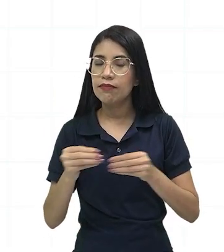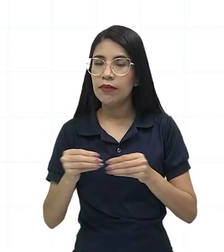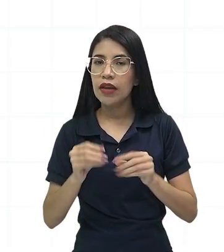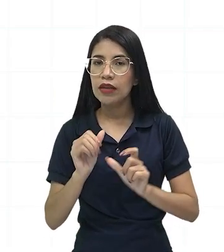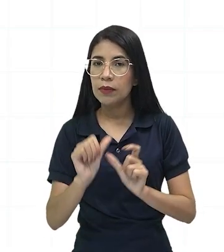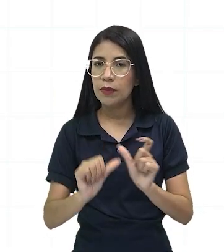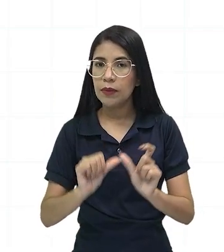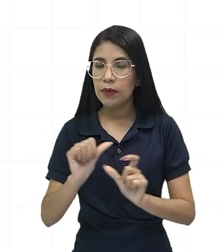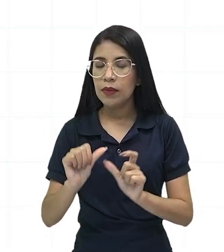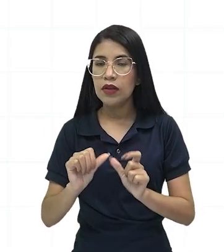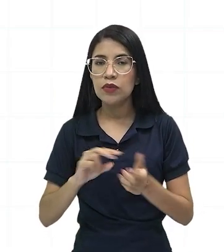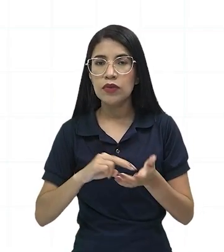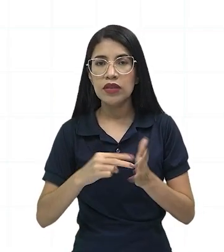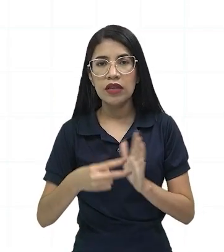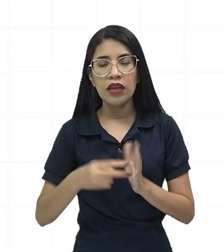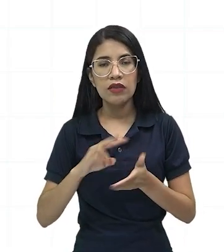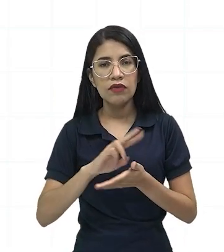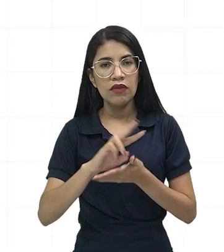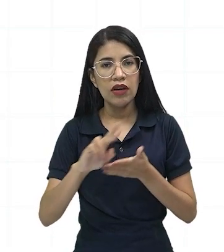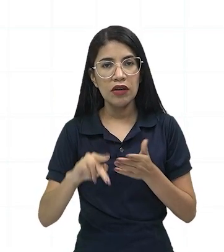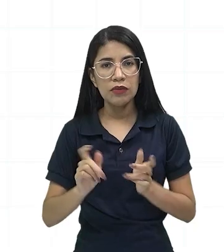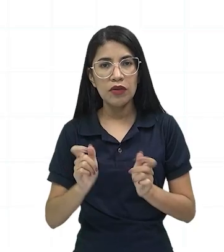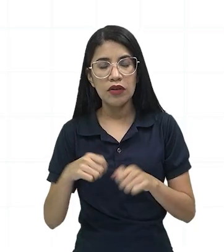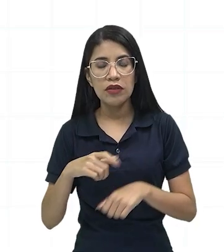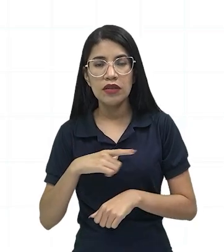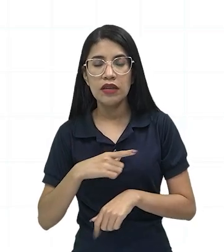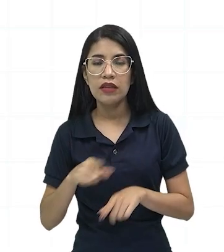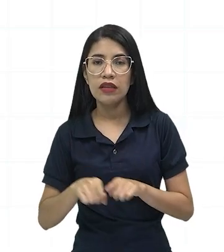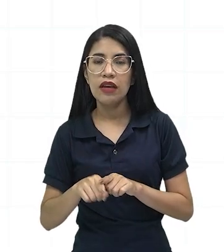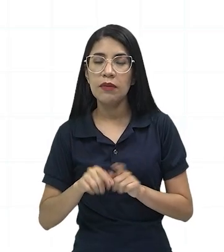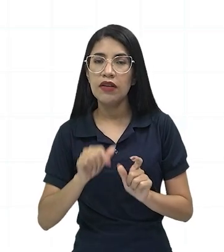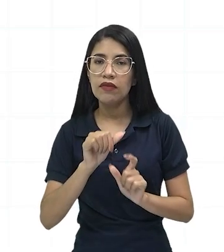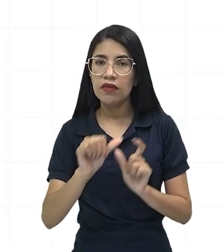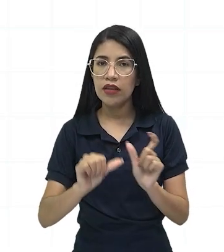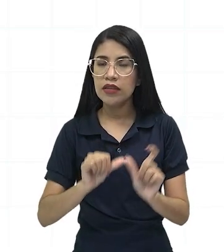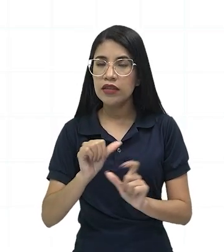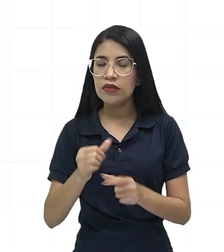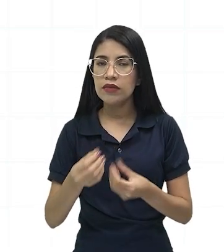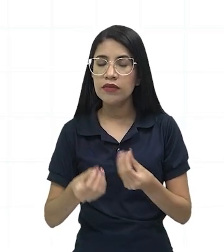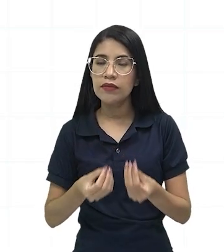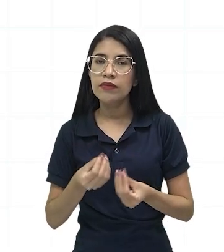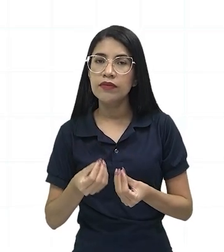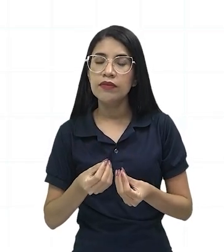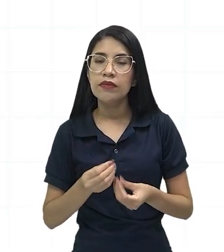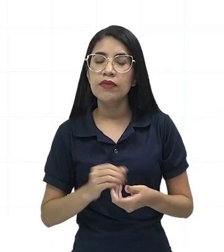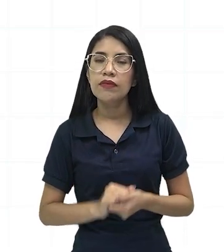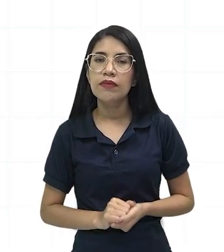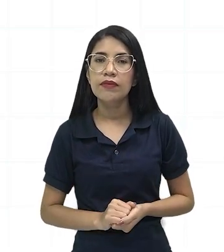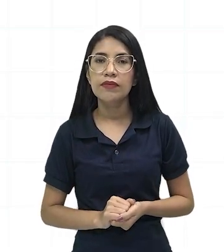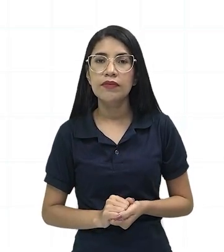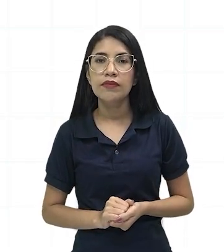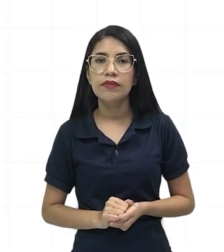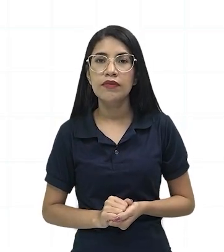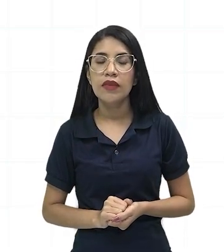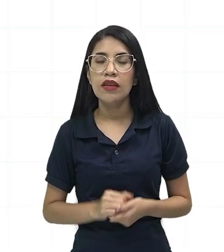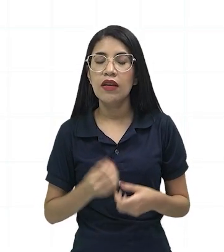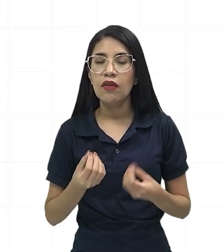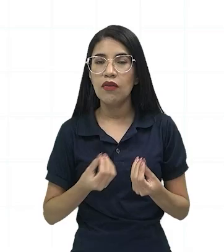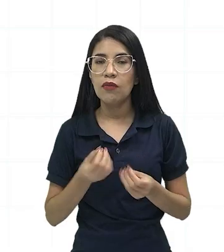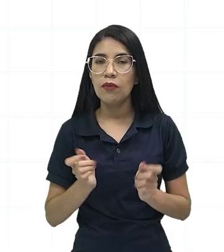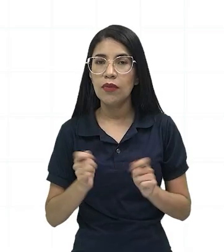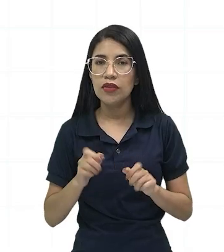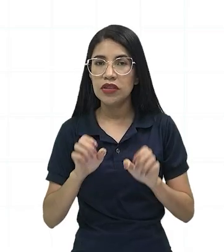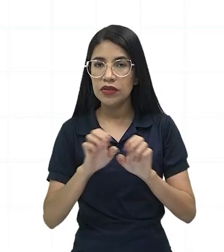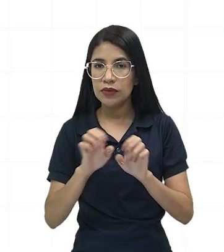só nos significados que eles podem conter, mas também flexíveis nas suas flexões, as formas que